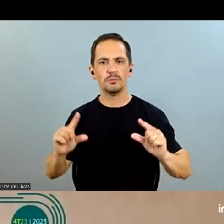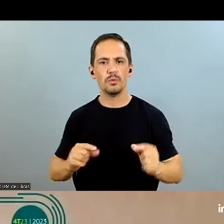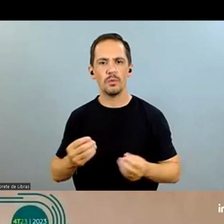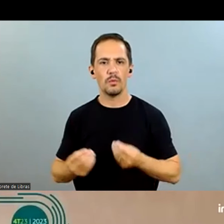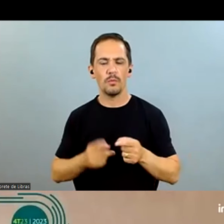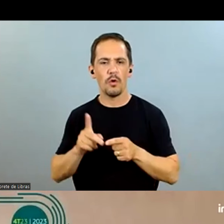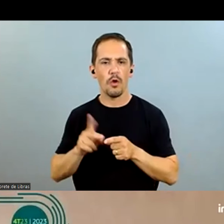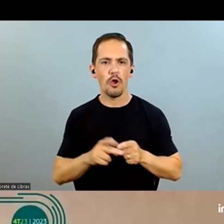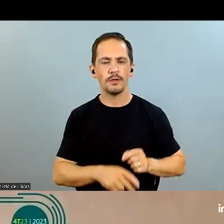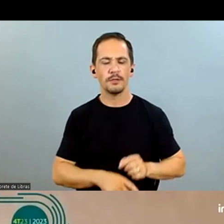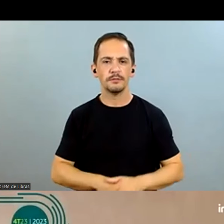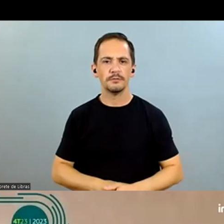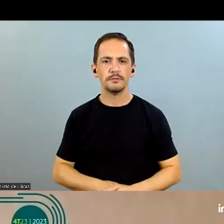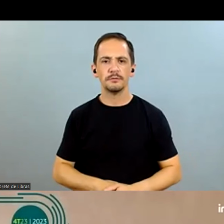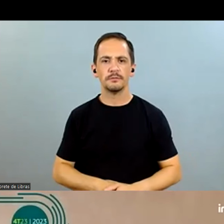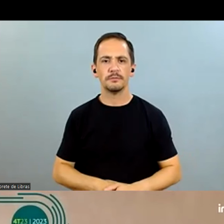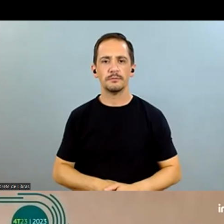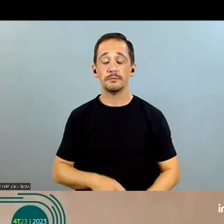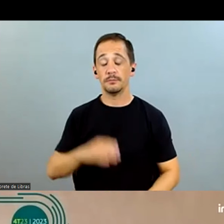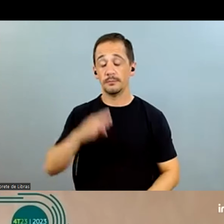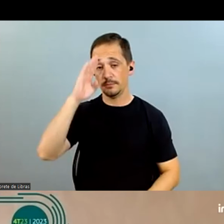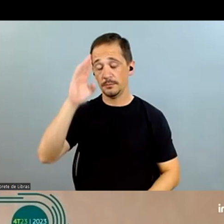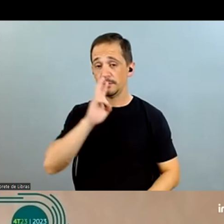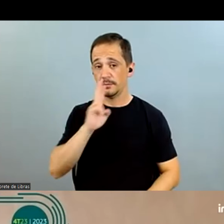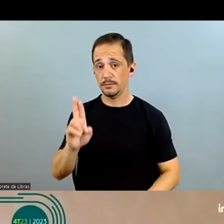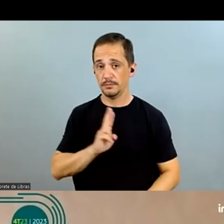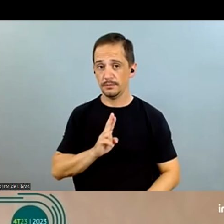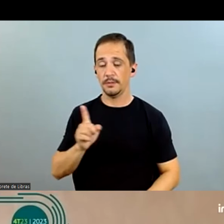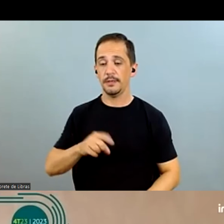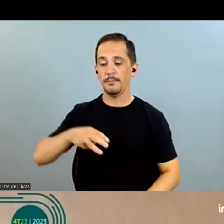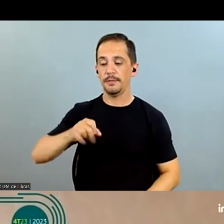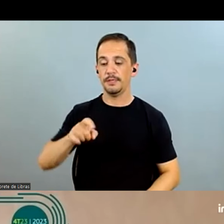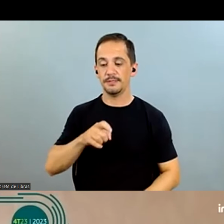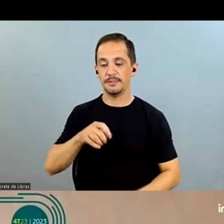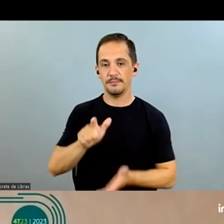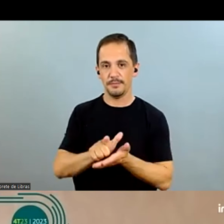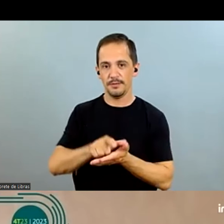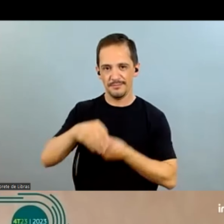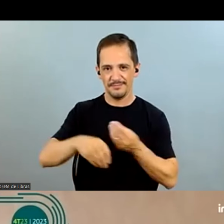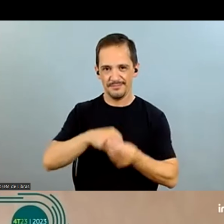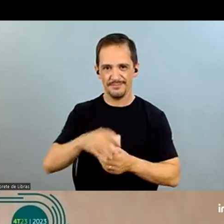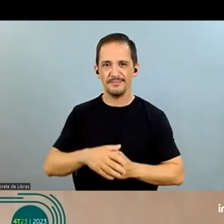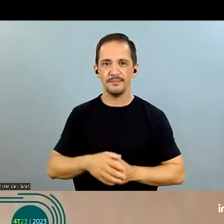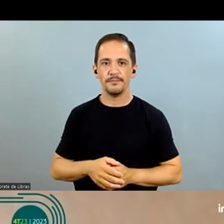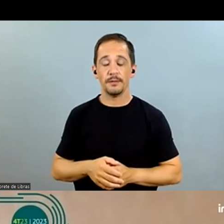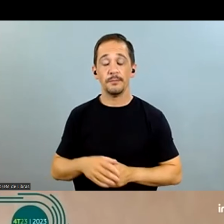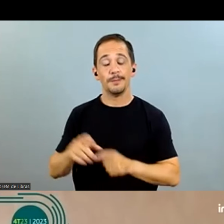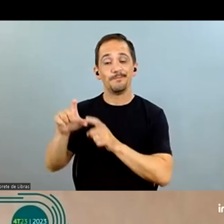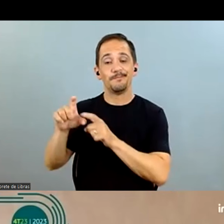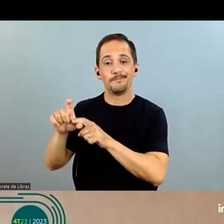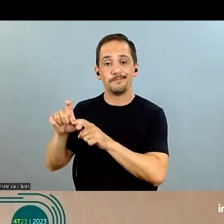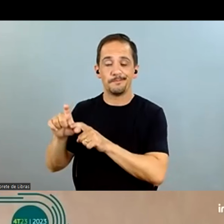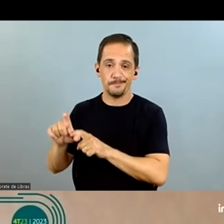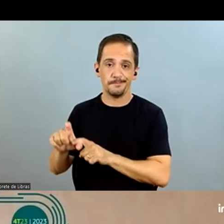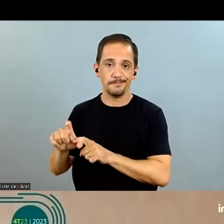o principal retorno são duas linhas né mix de papéis e aí nós somos dependentes aí da da da